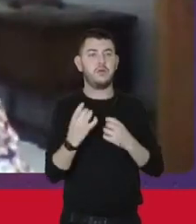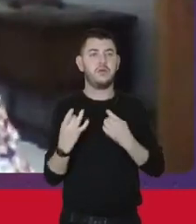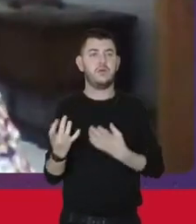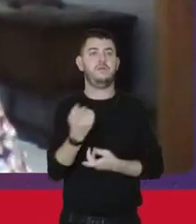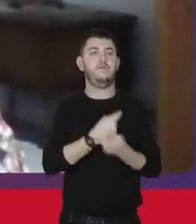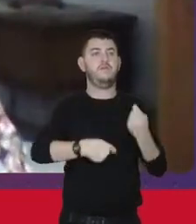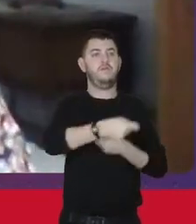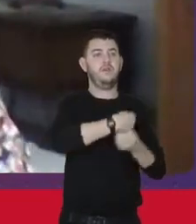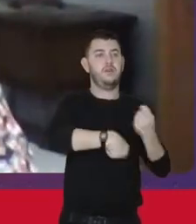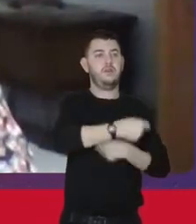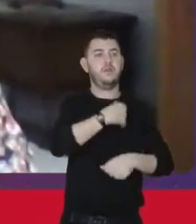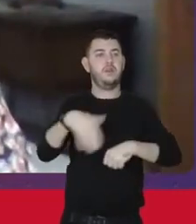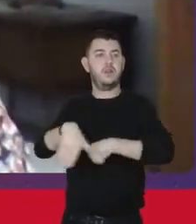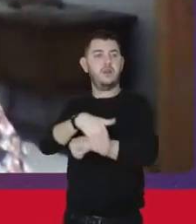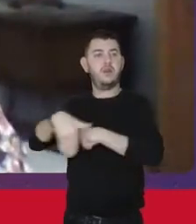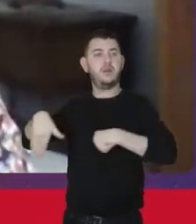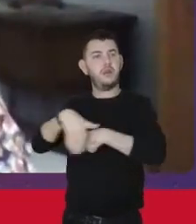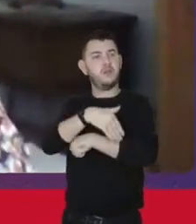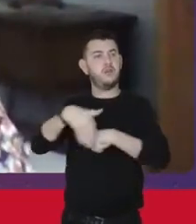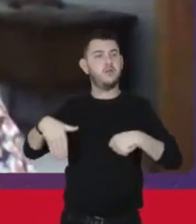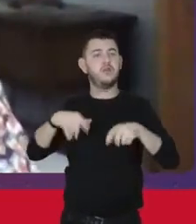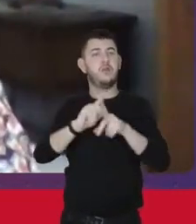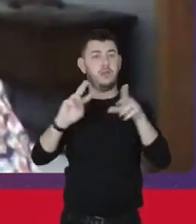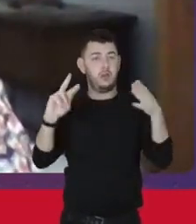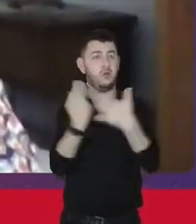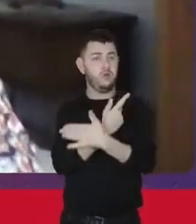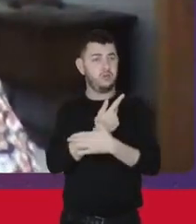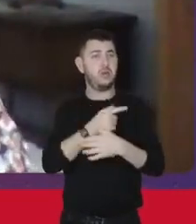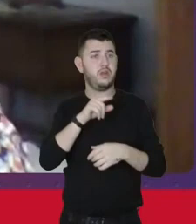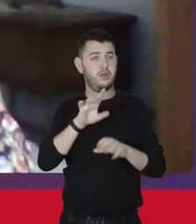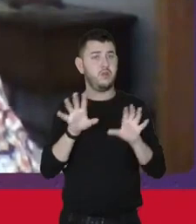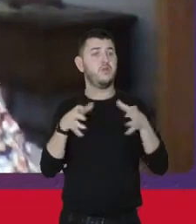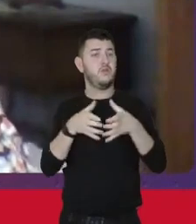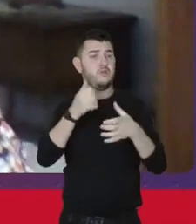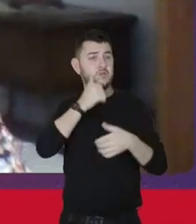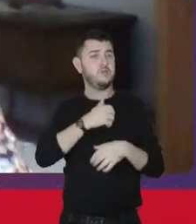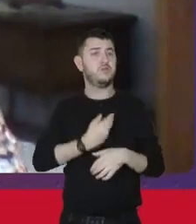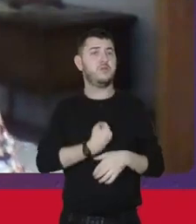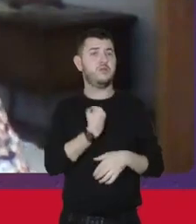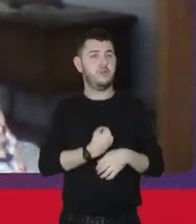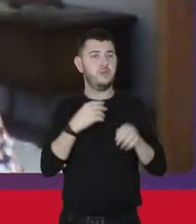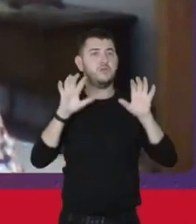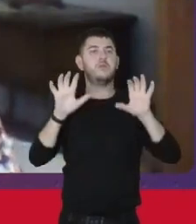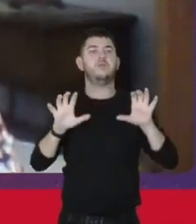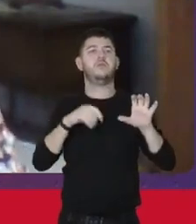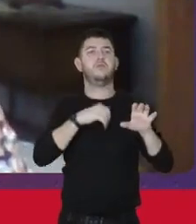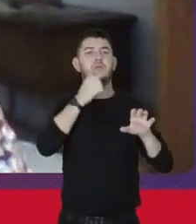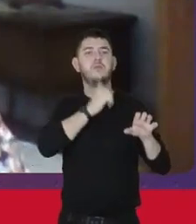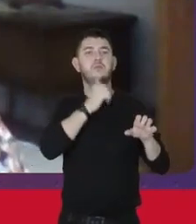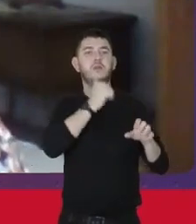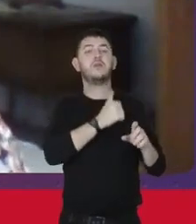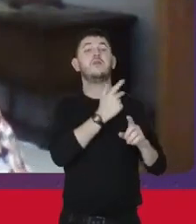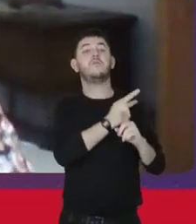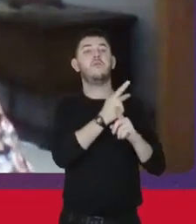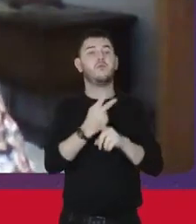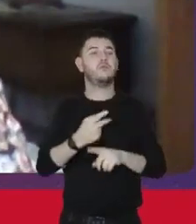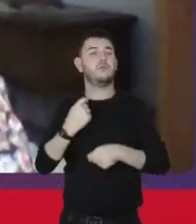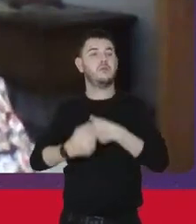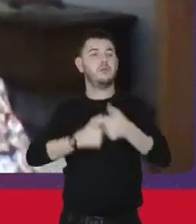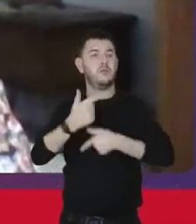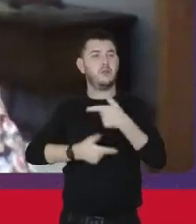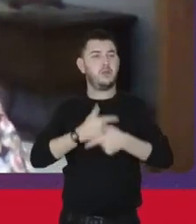vias públicas, e que isso ocorre muito com as mulheres, que buscam, inclusive, nesta forma